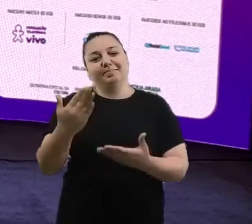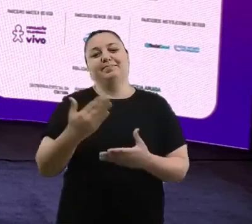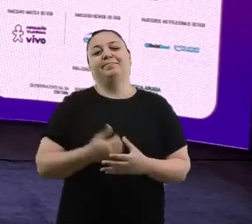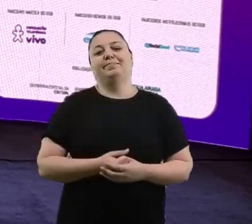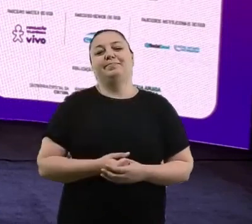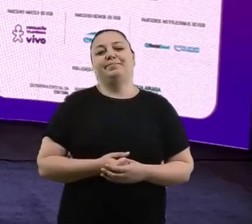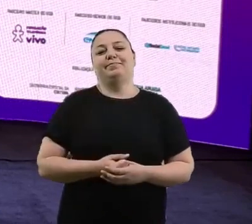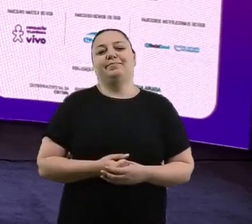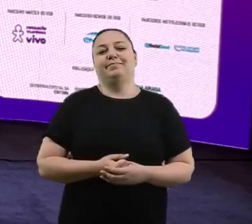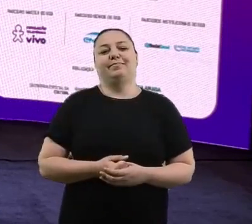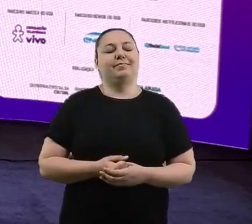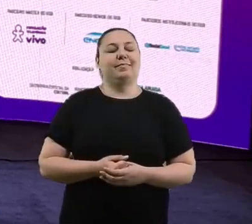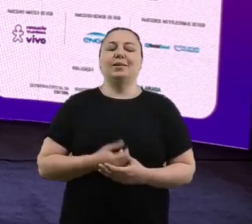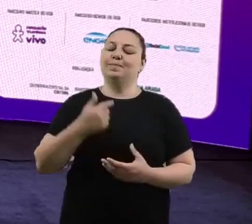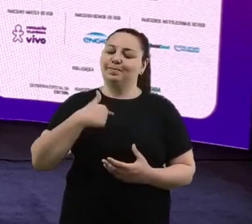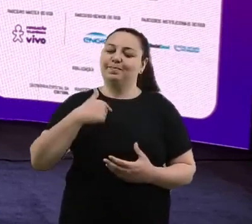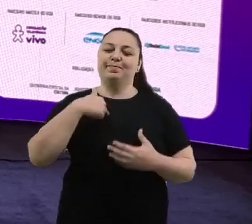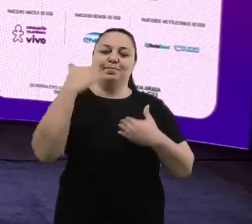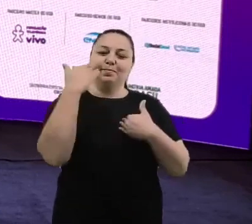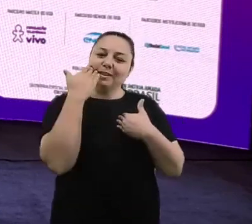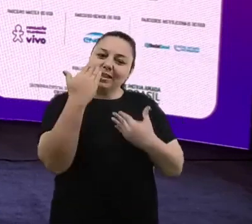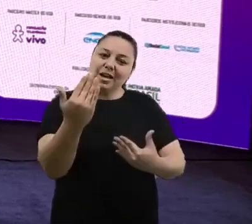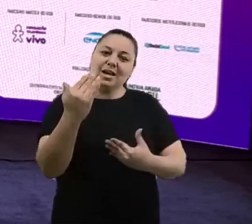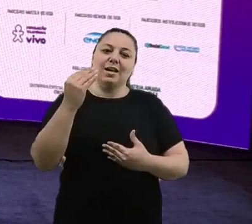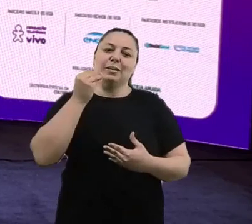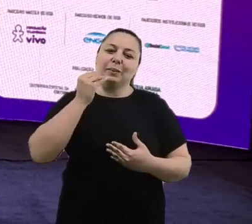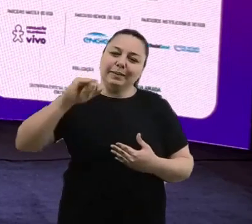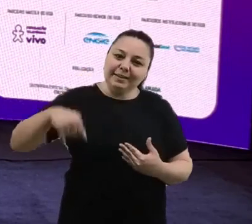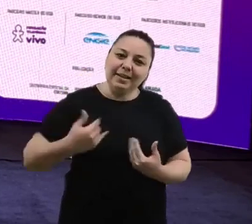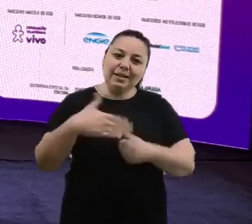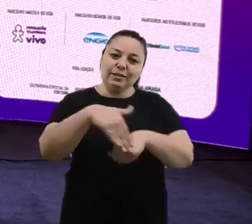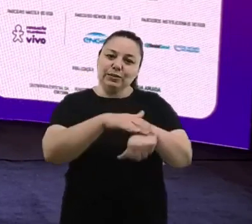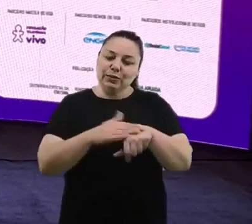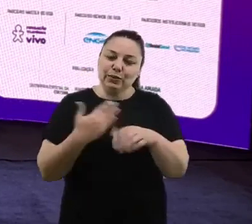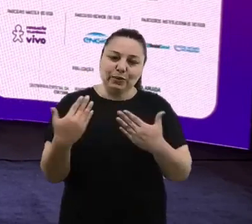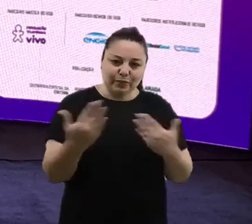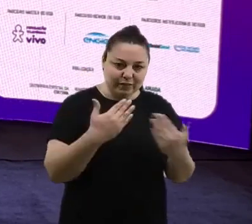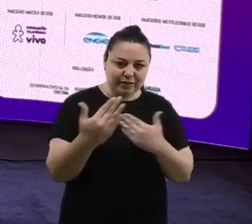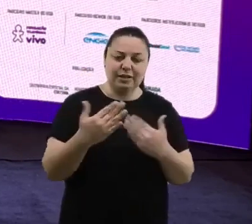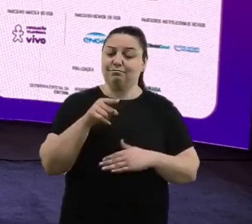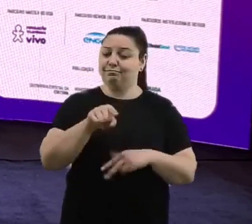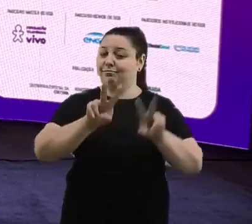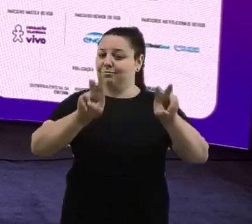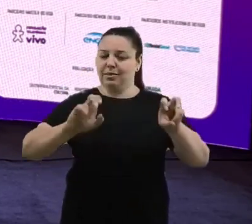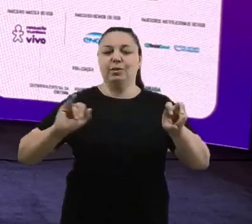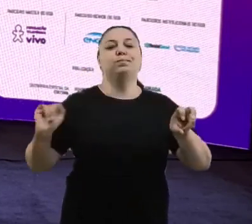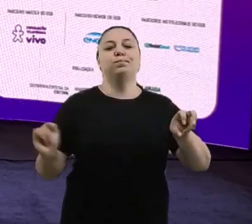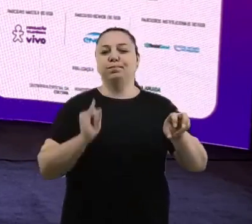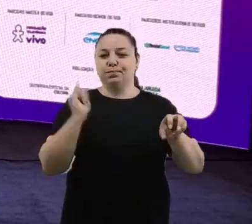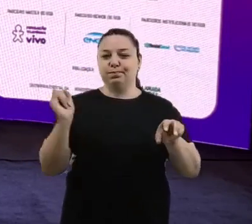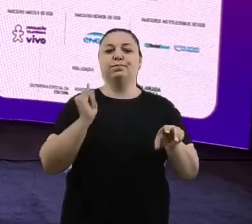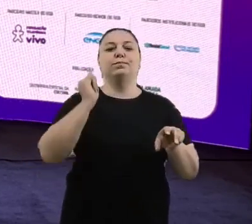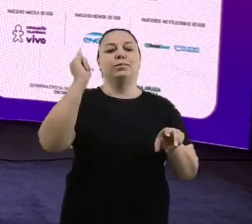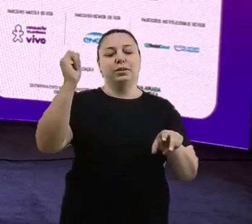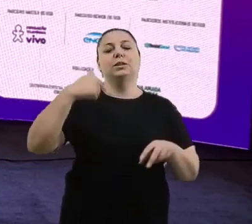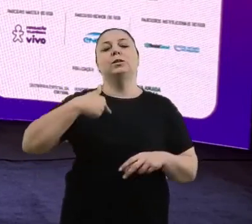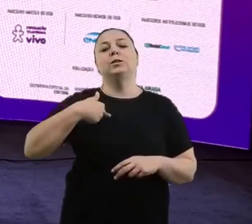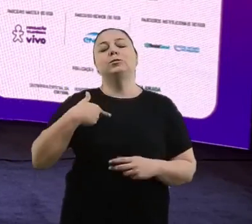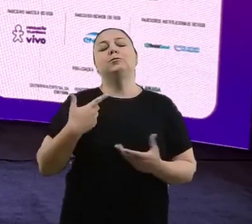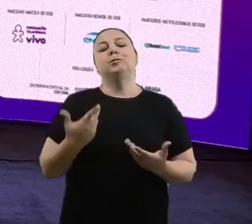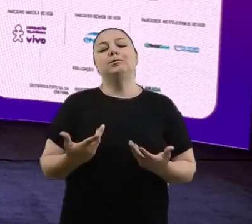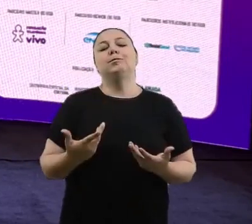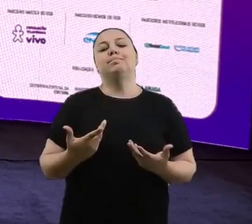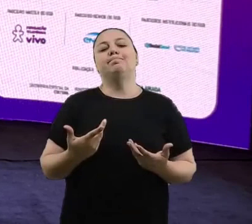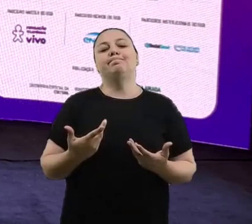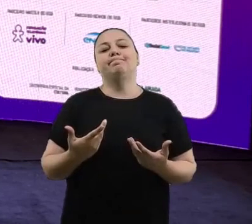pessoal, muito obrigado pela oportunidade de estar falando com vocês. Esse é um tema super importante, é um tema que eu